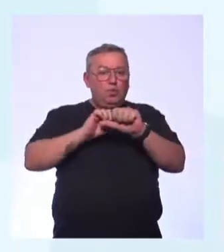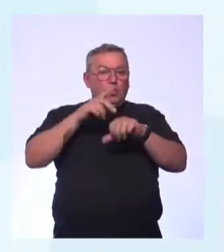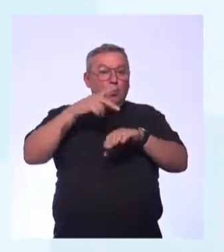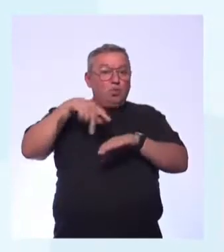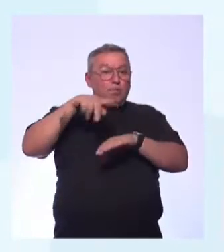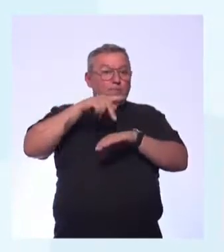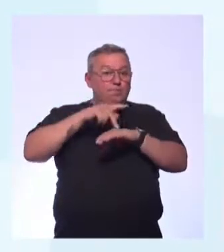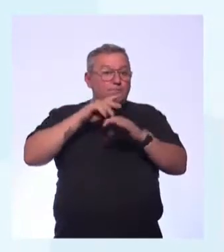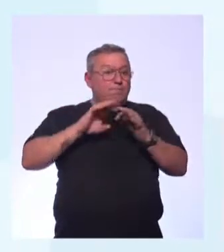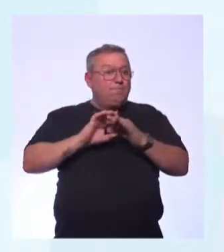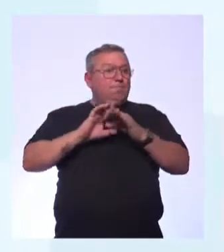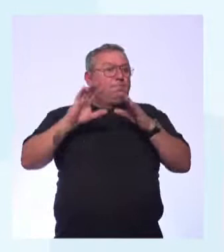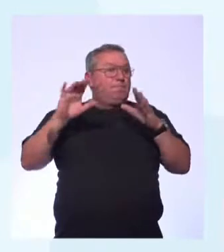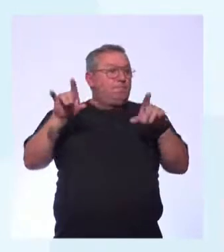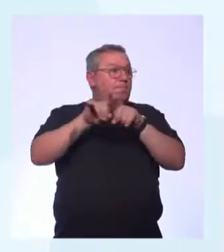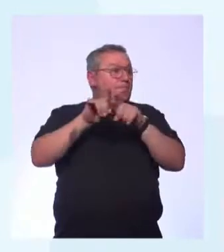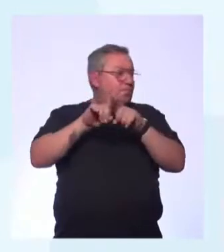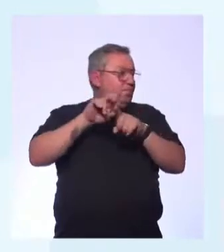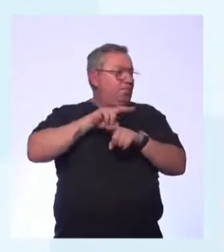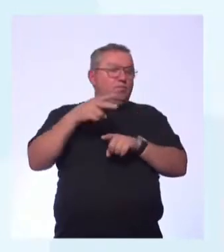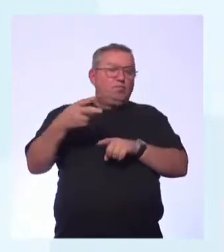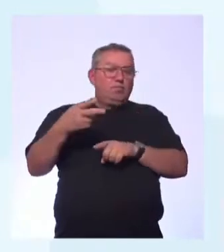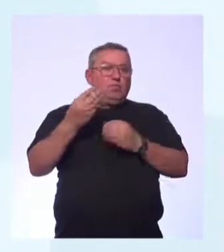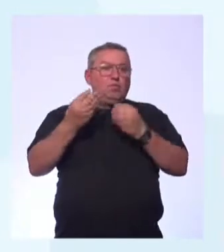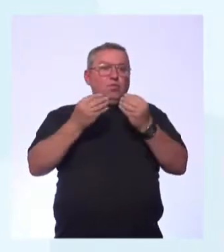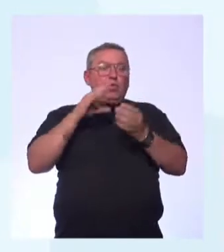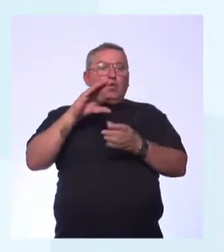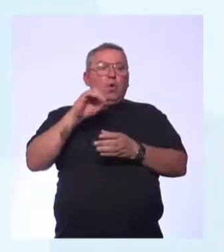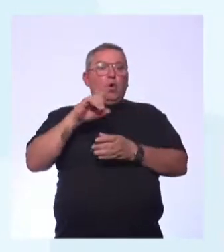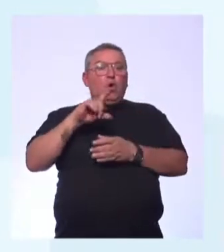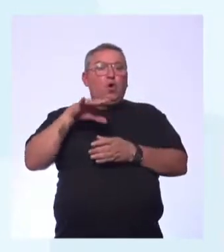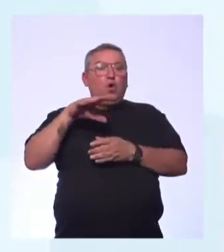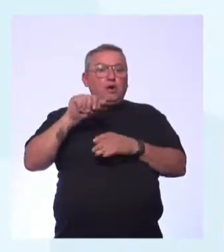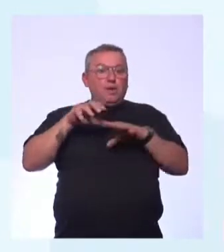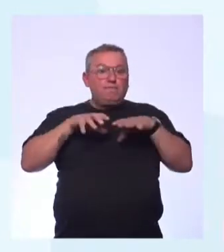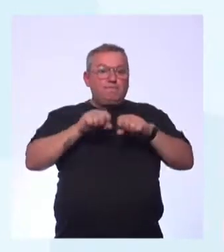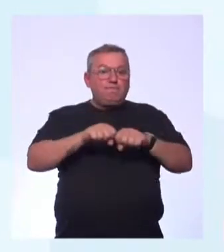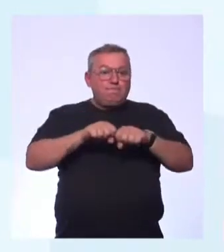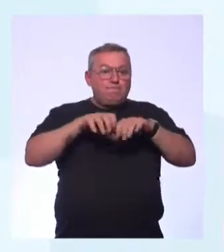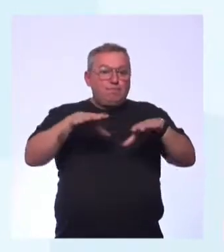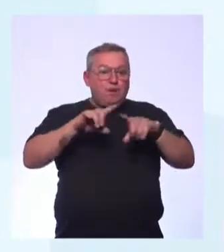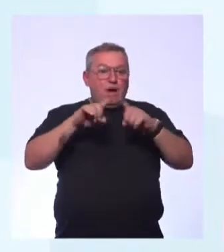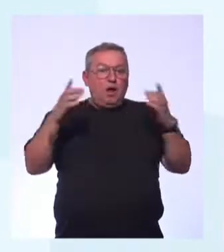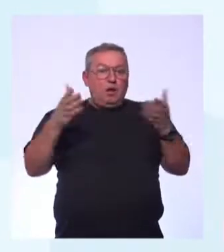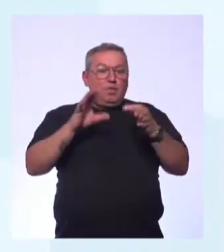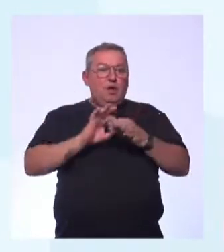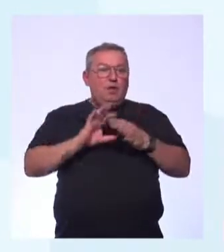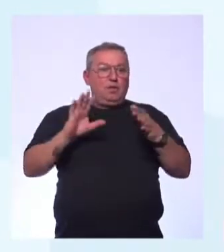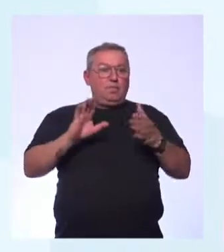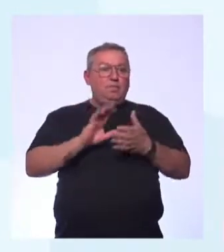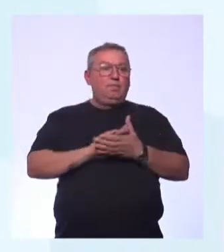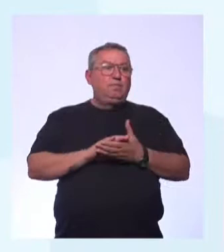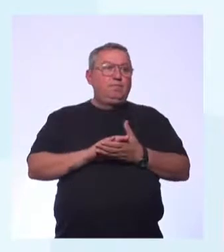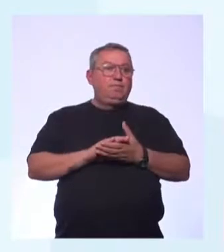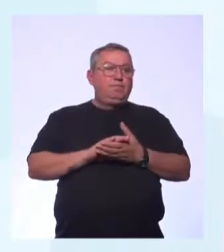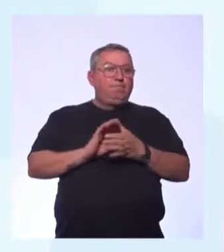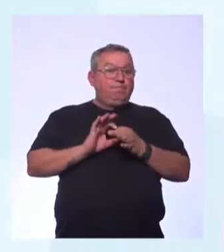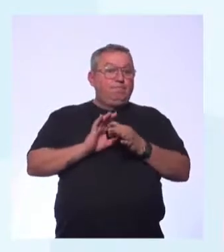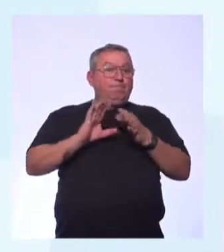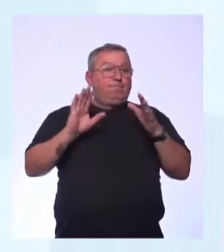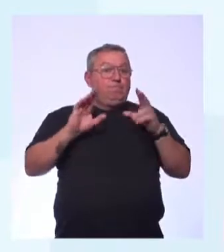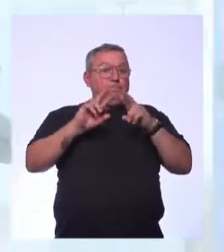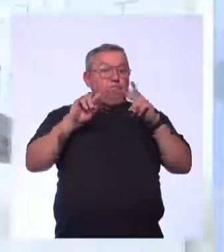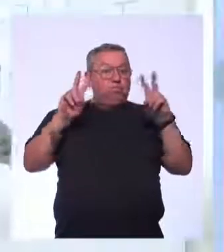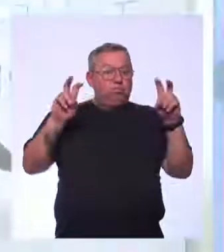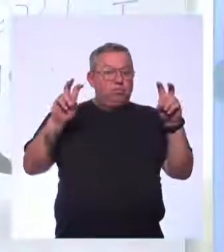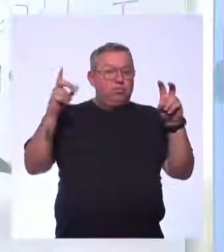um país independente. Então, é uma transição de colônia para uma monarquia independente, né? Independente, assim, porque nós